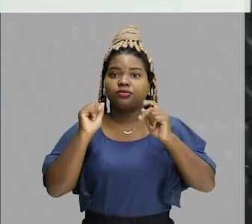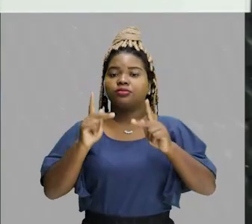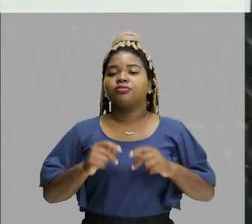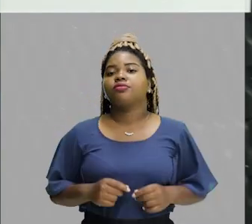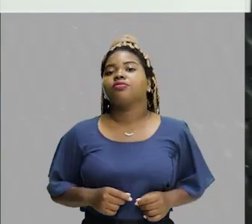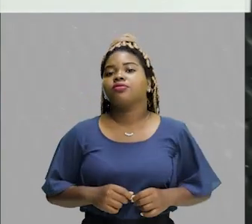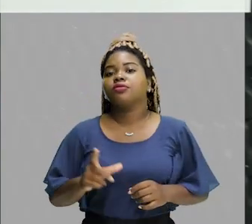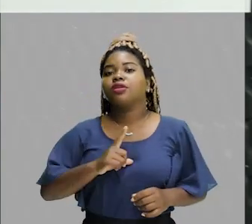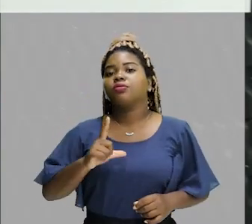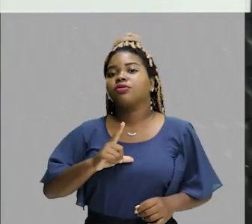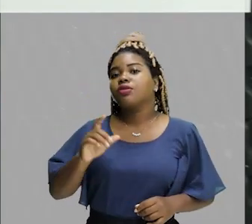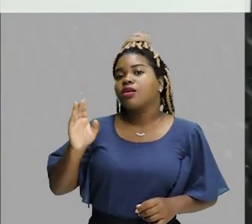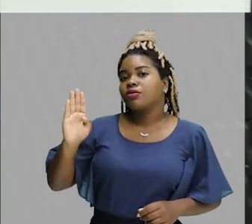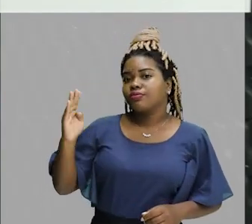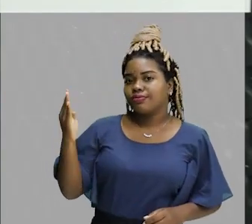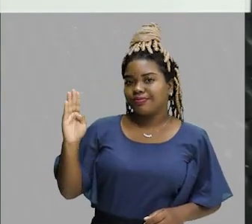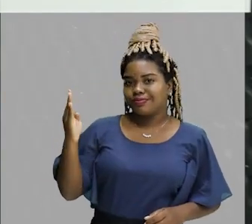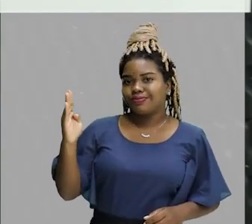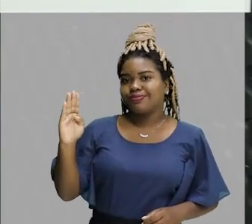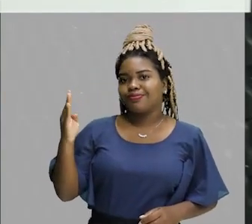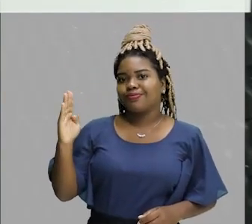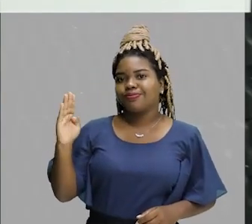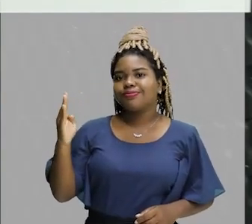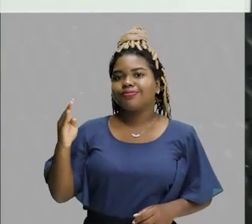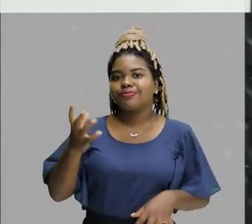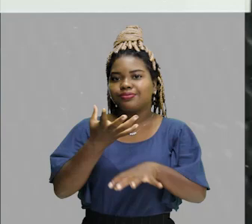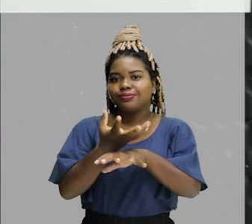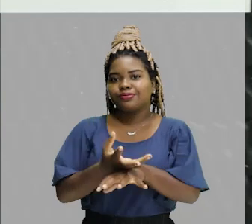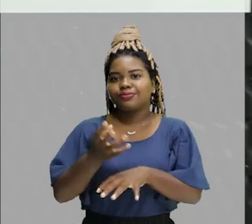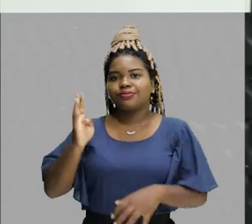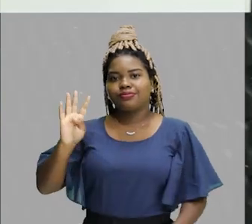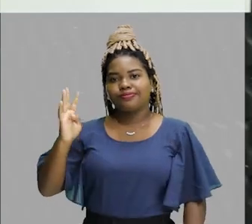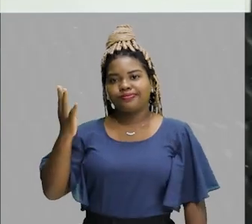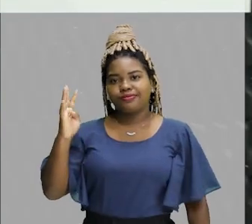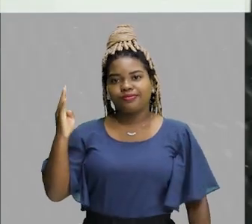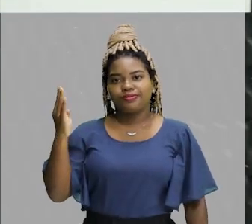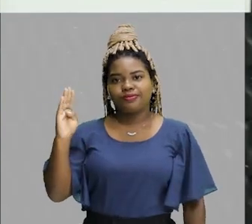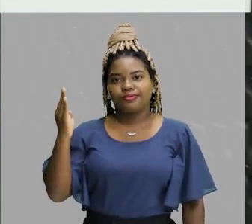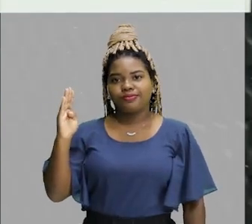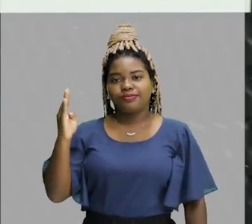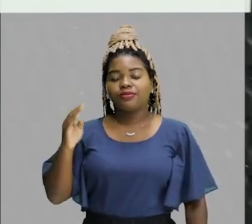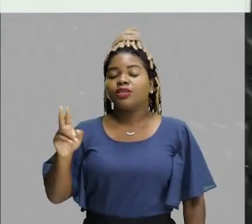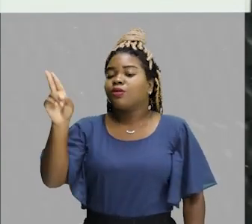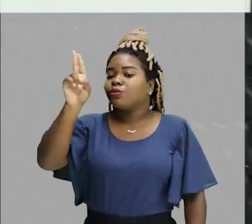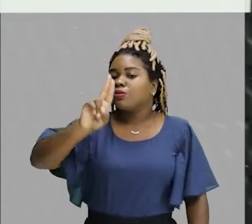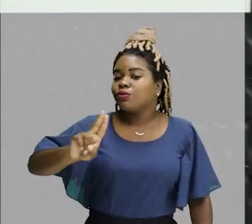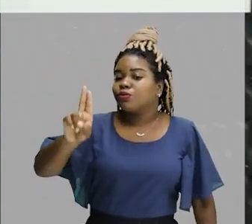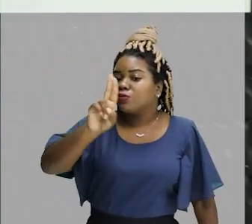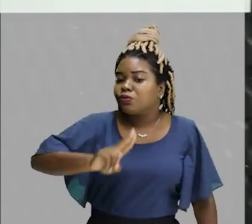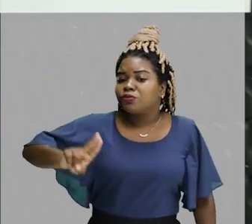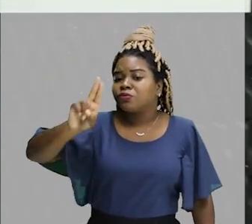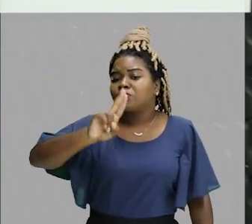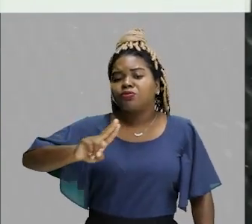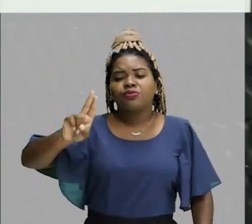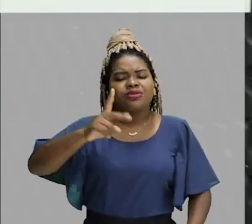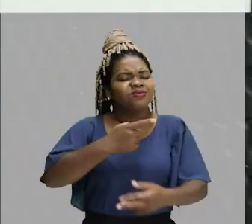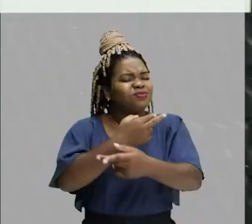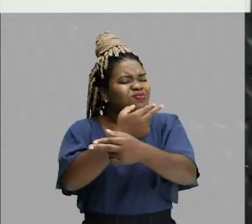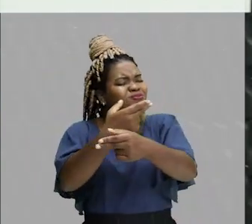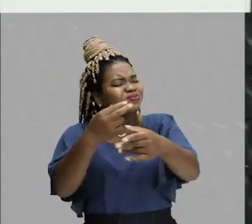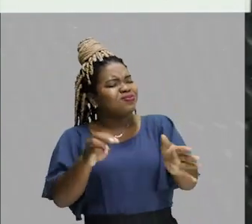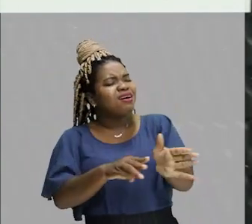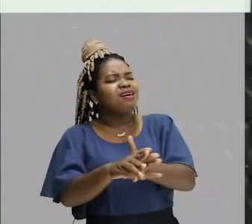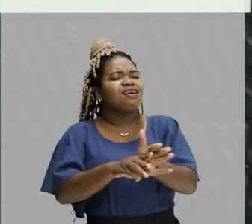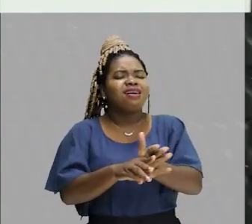colocar a biologia. Ok? A biologia, ela usa muito, ela tem muito do método